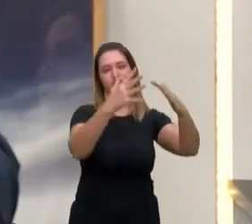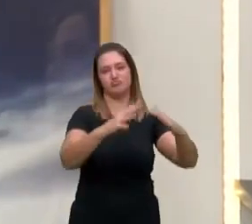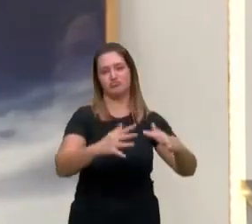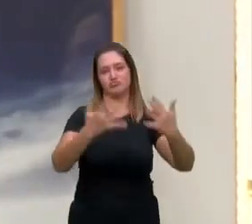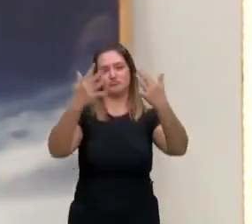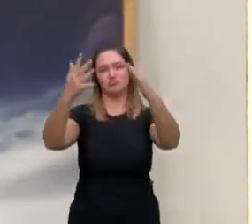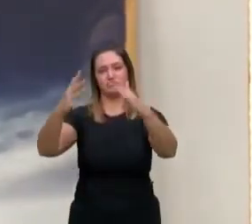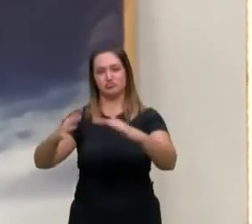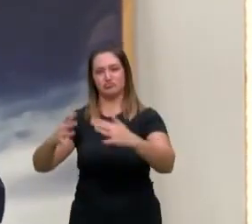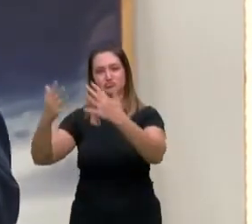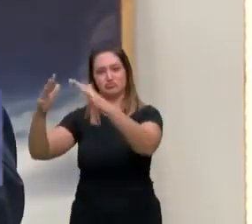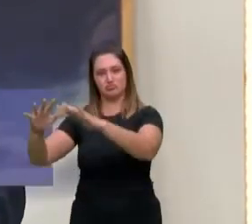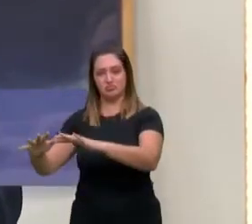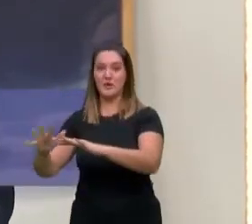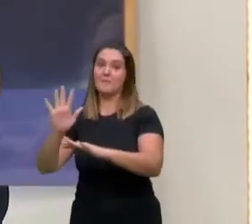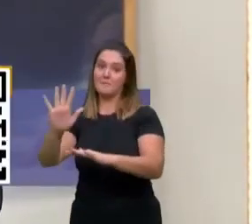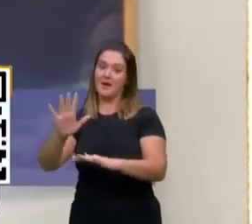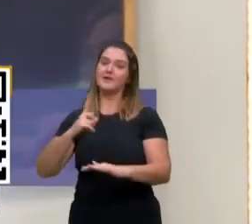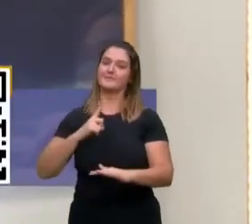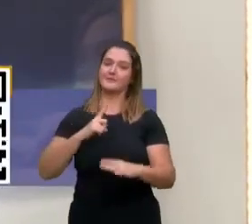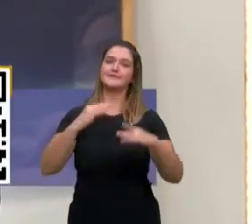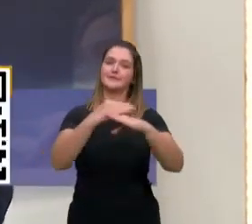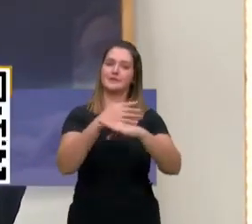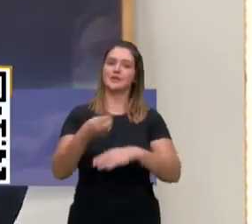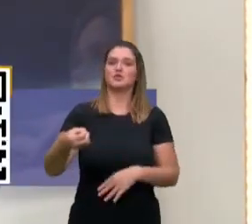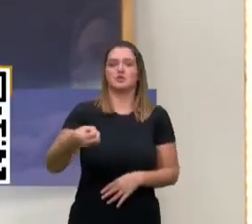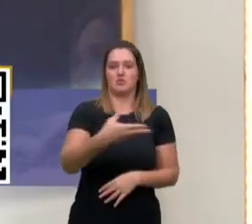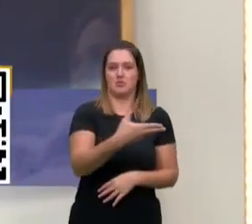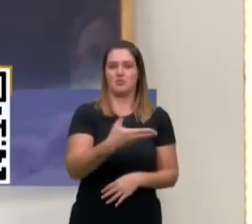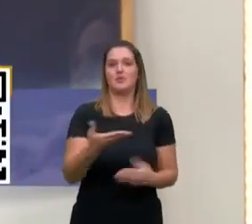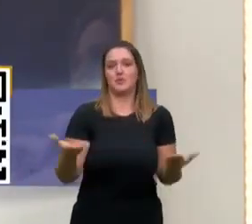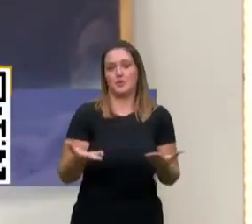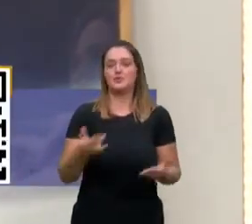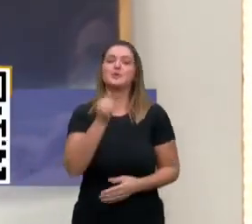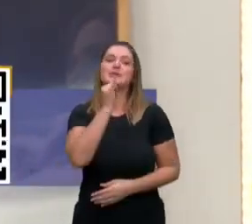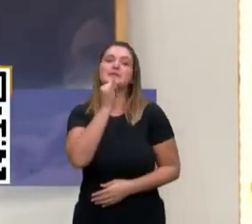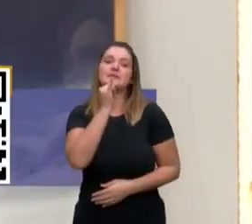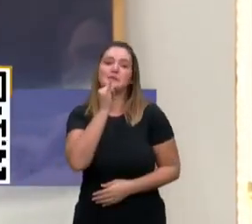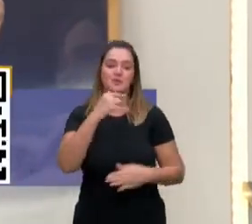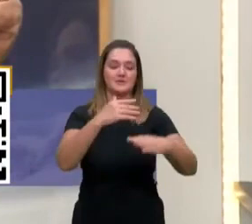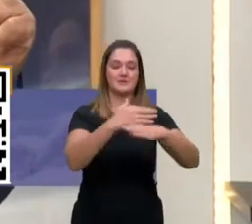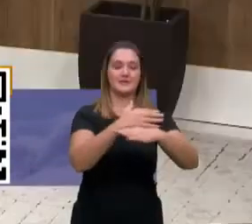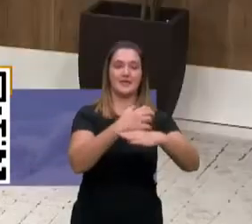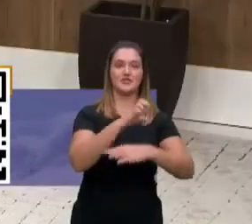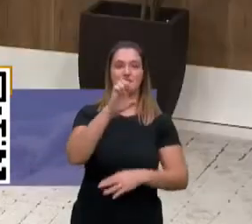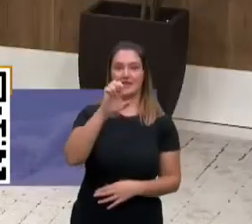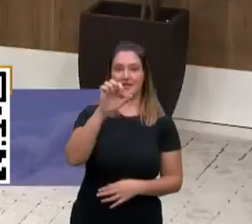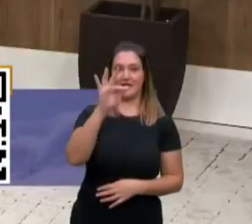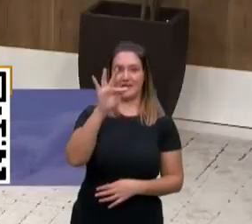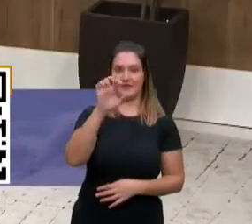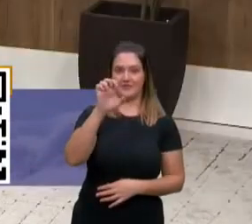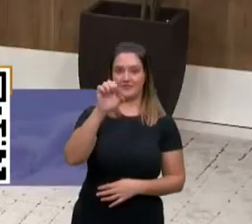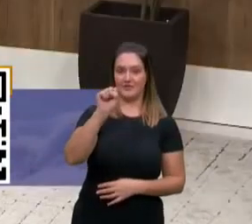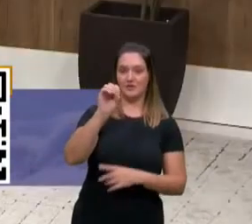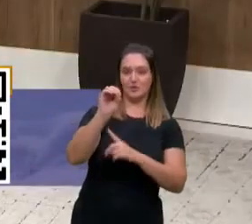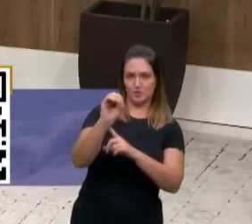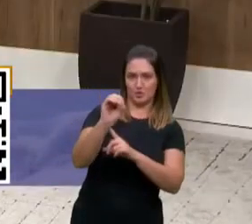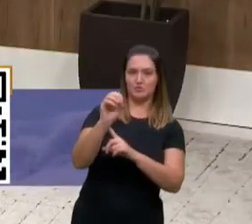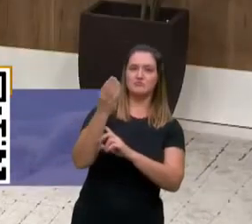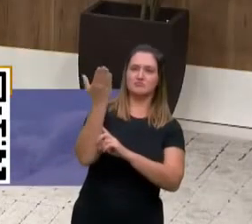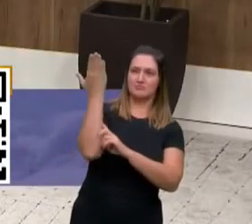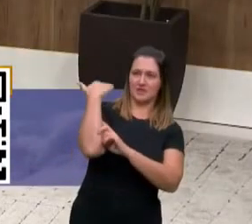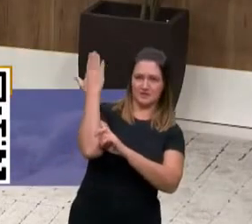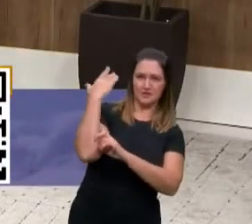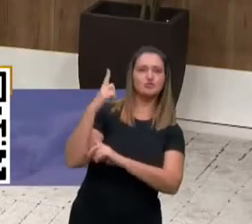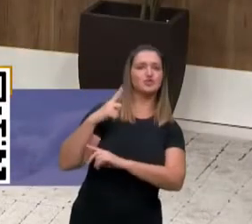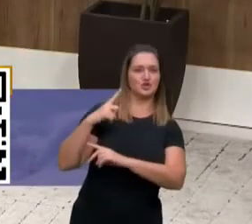Elas foram destruídas. Mas tem as cidades modernas, eles refizeram. Por exemplo, Éfeso. Éfeso era uma cidade